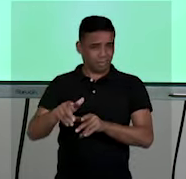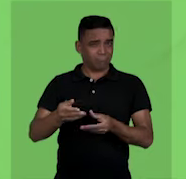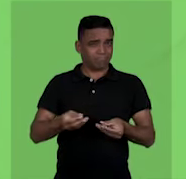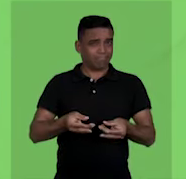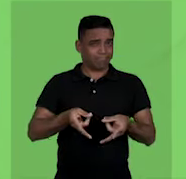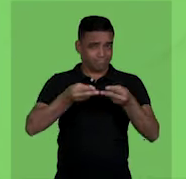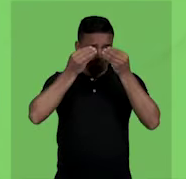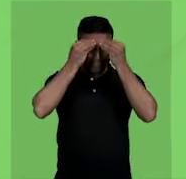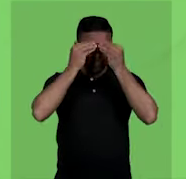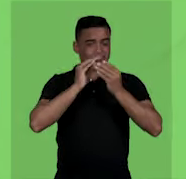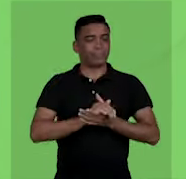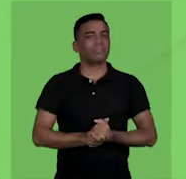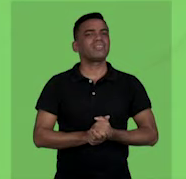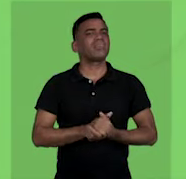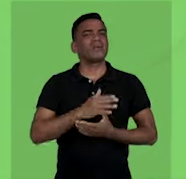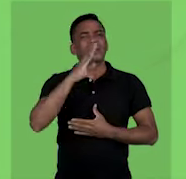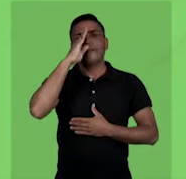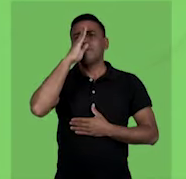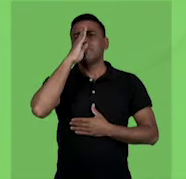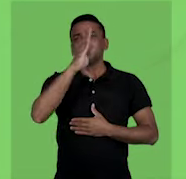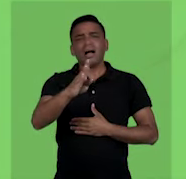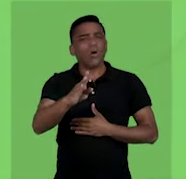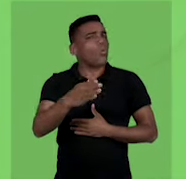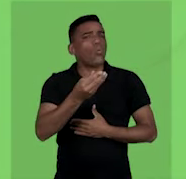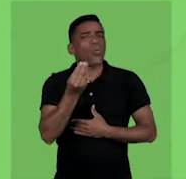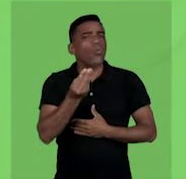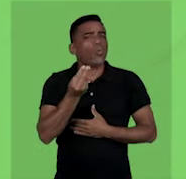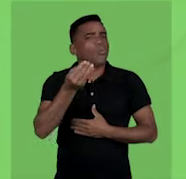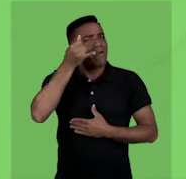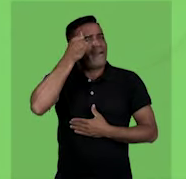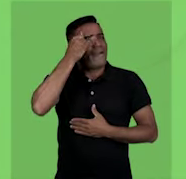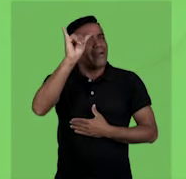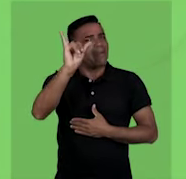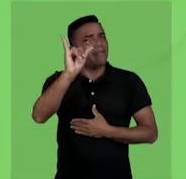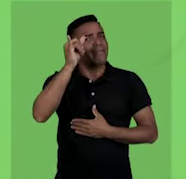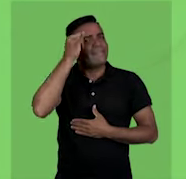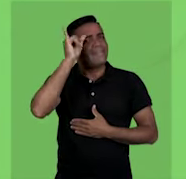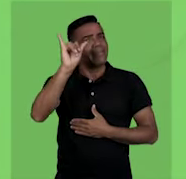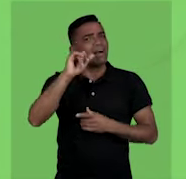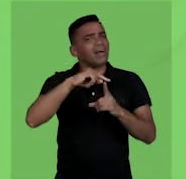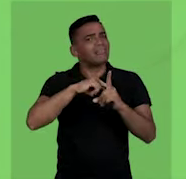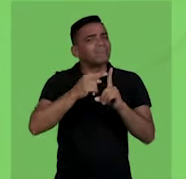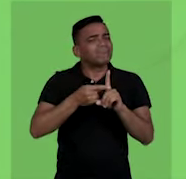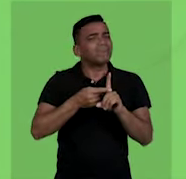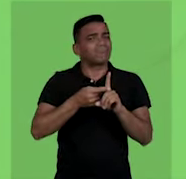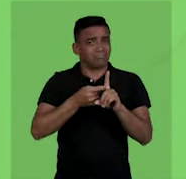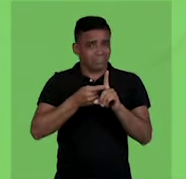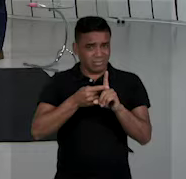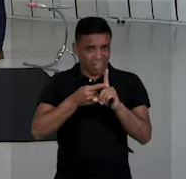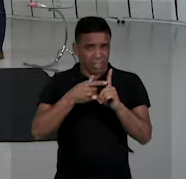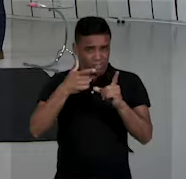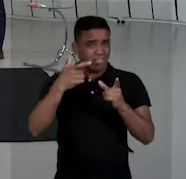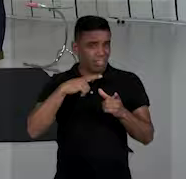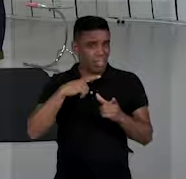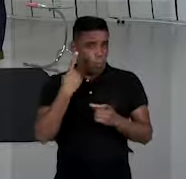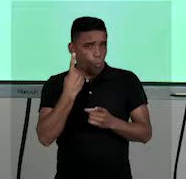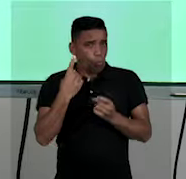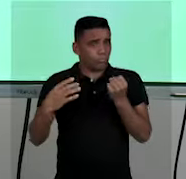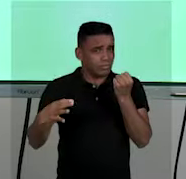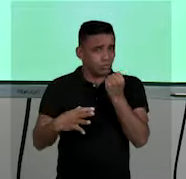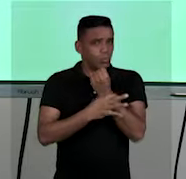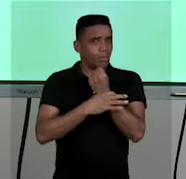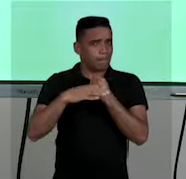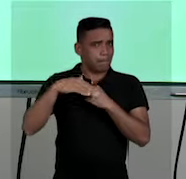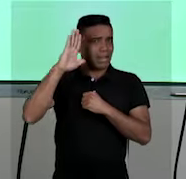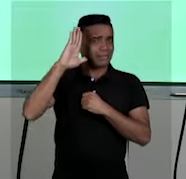quais são os principais métodos anticoncepcionais. E existe um mais seguro? Então, essa pergunta é para